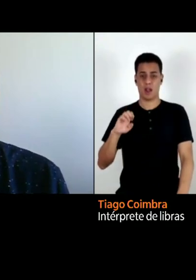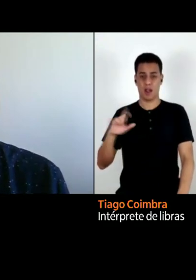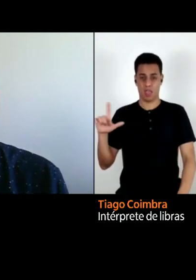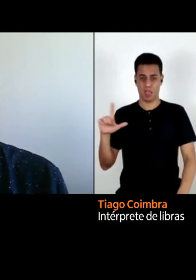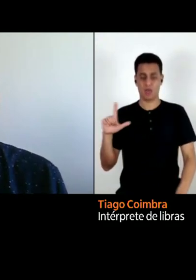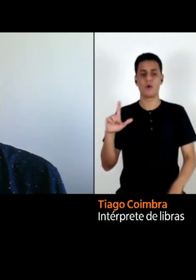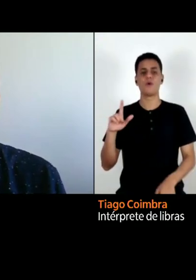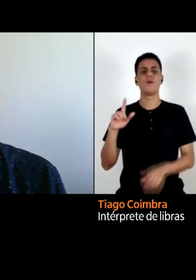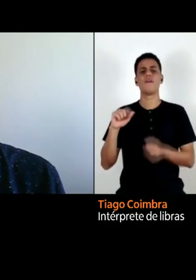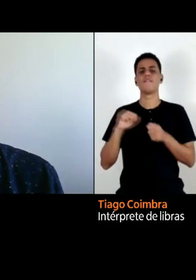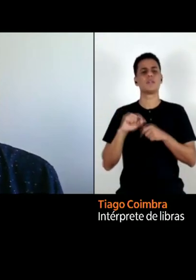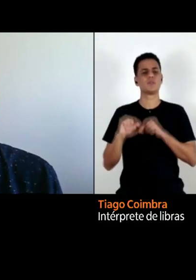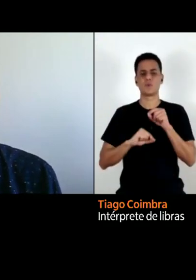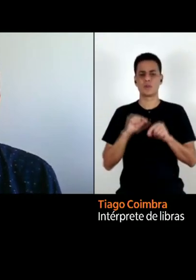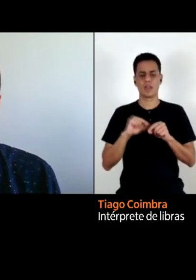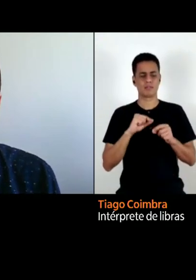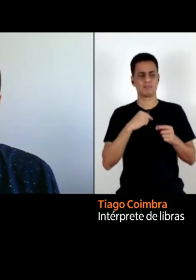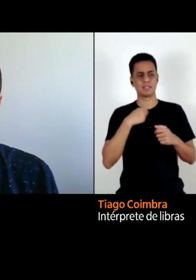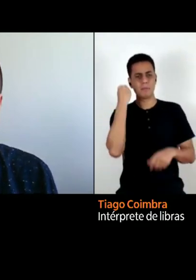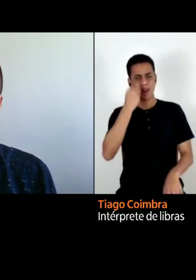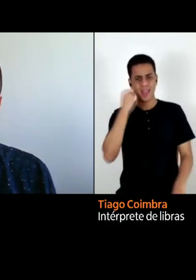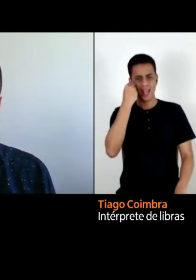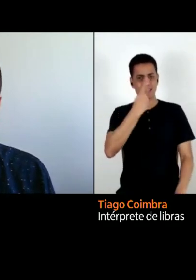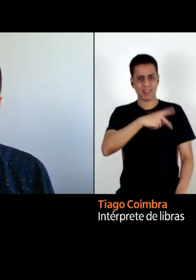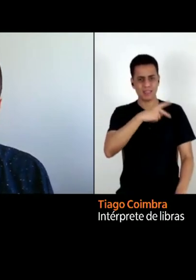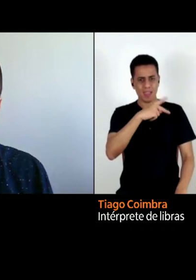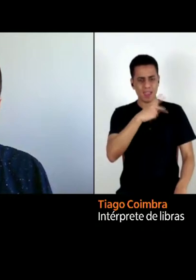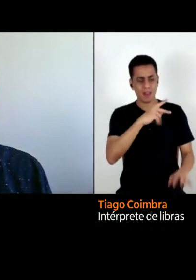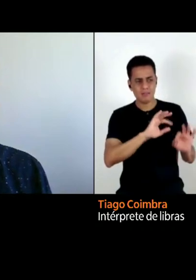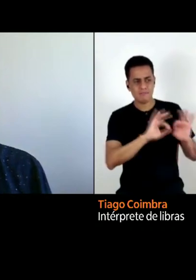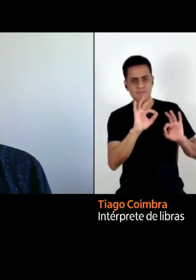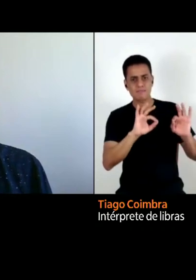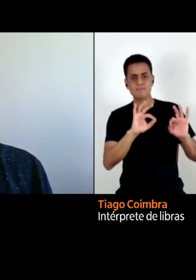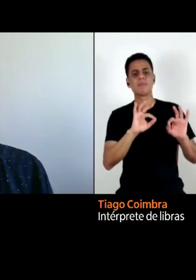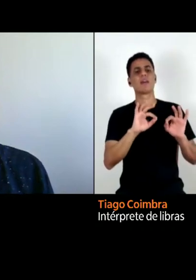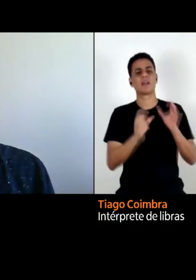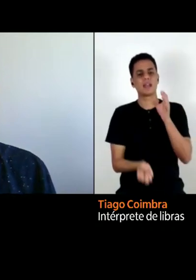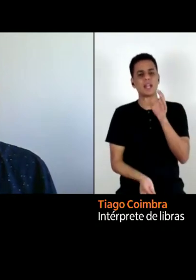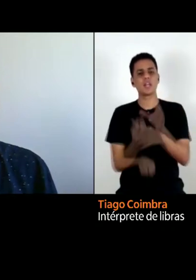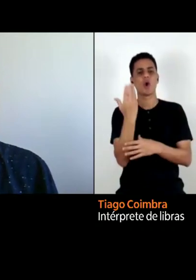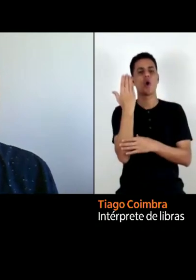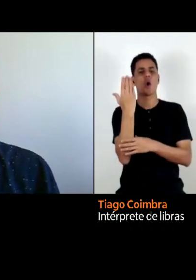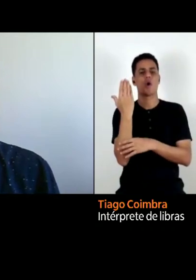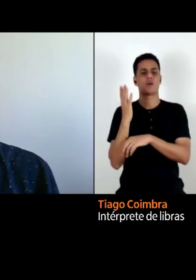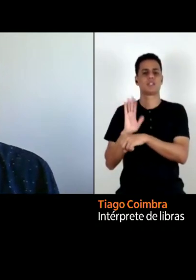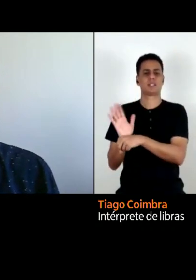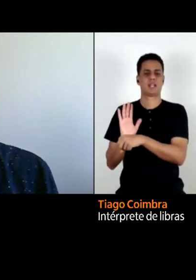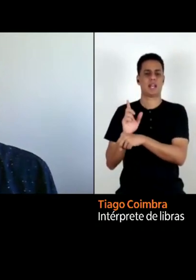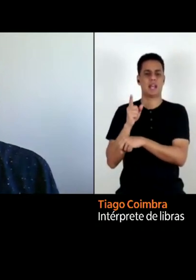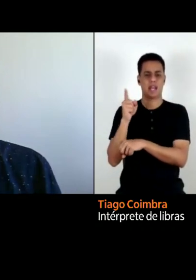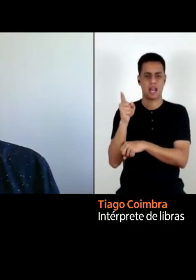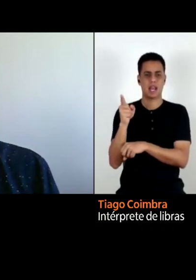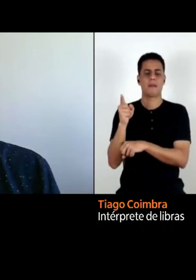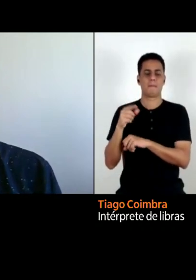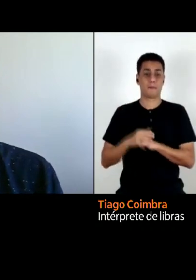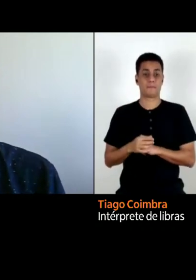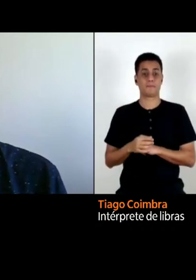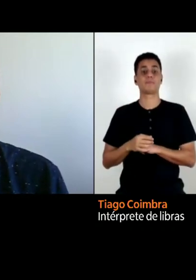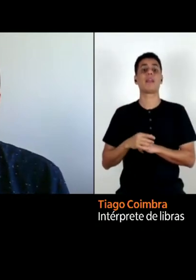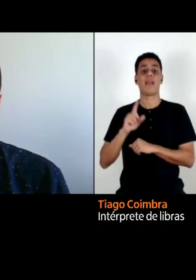cinefílico em um marco inaugural do filme de reapropriação moderno, no caso, Rose Hobart,